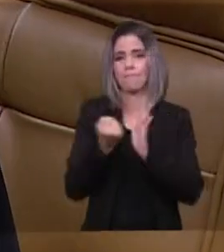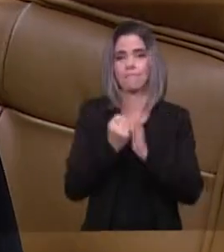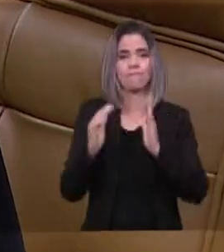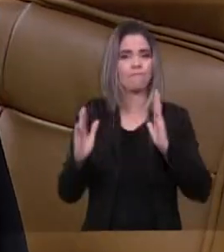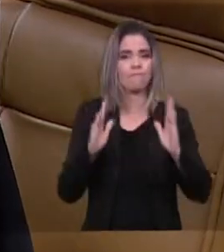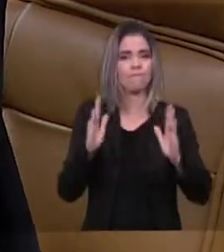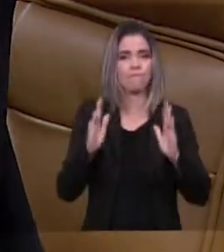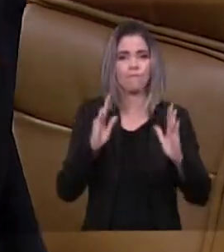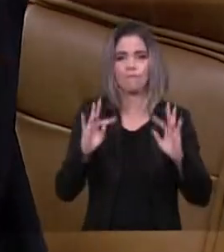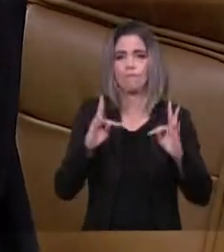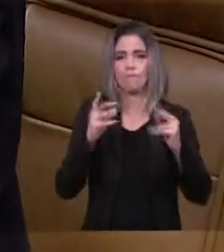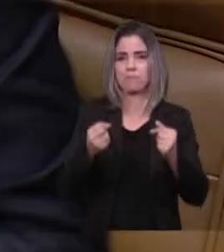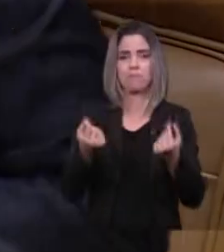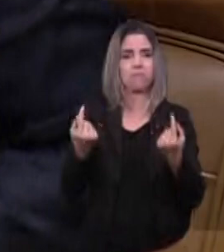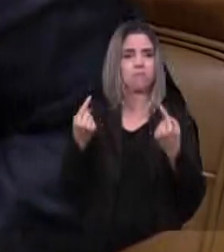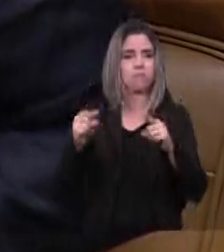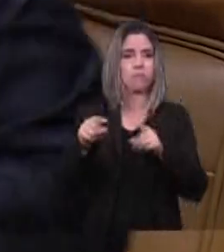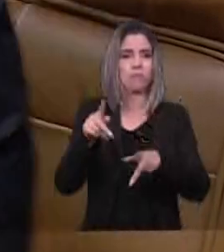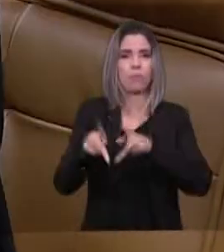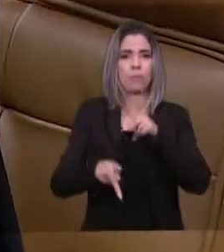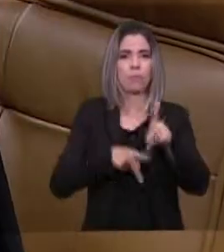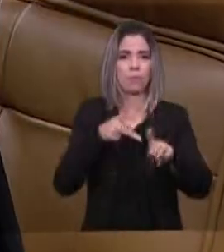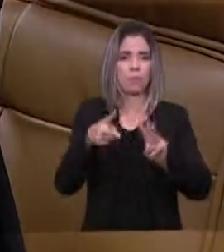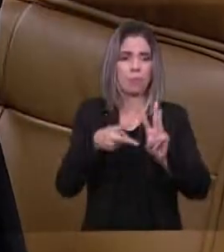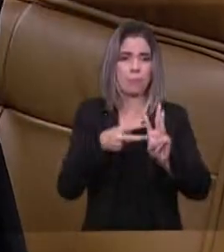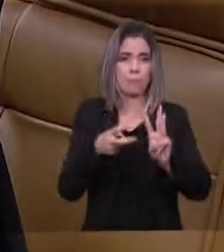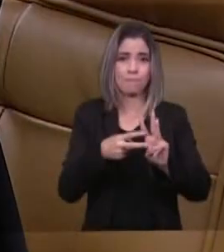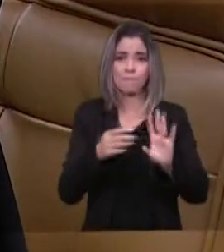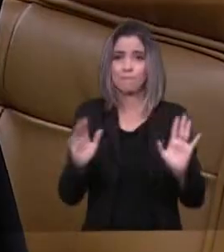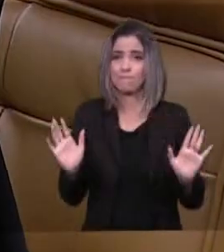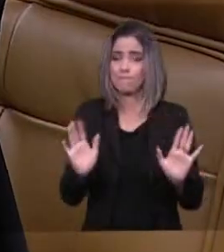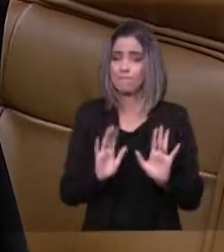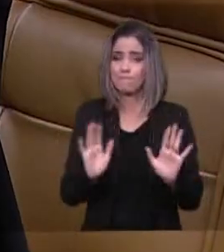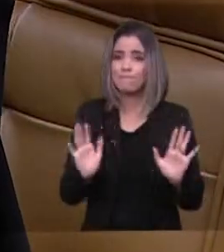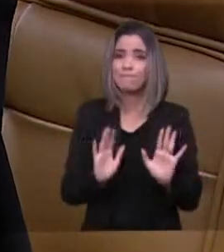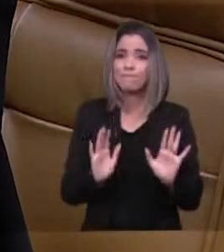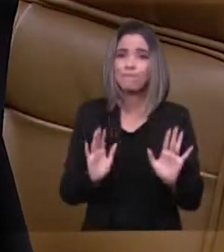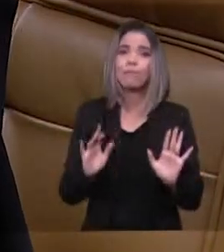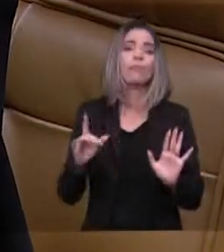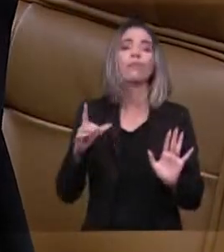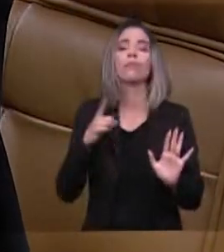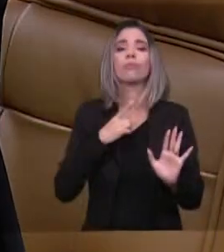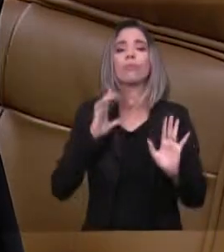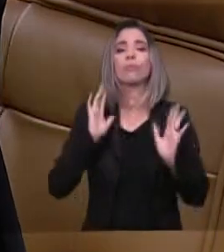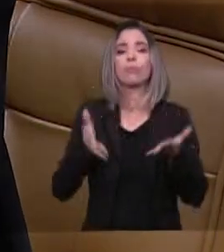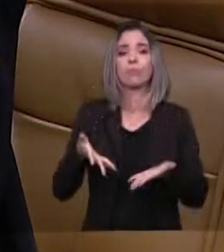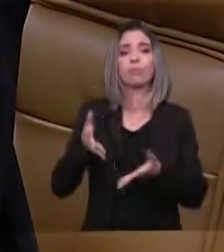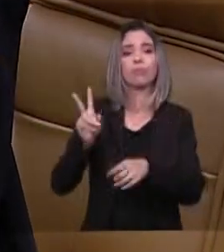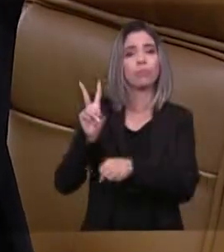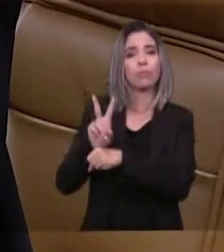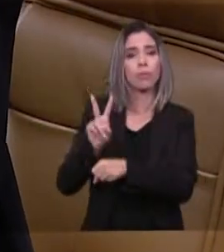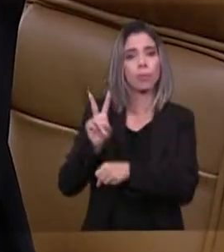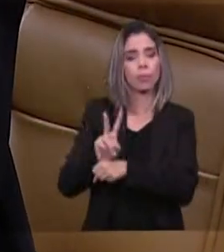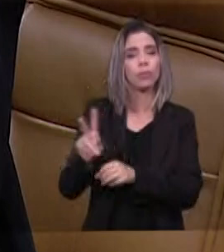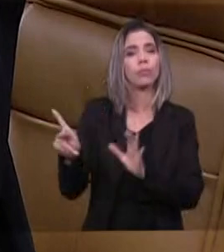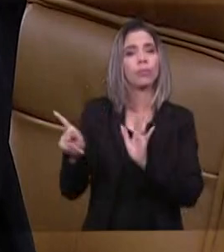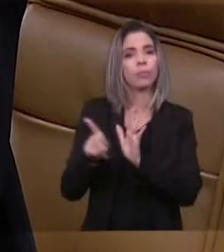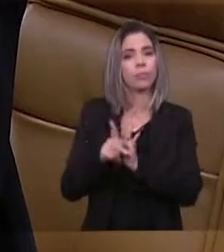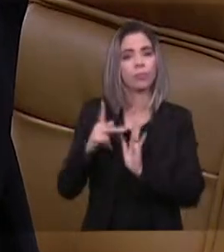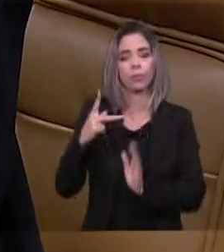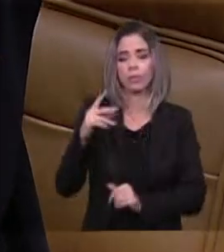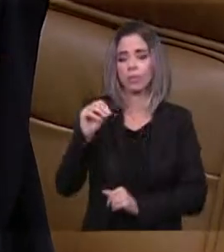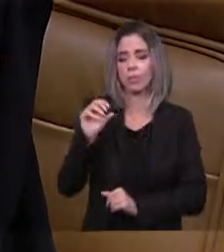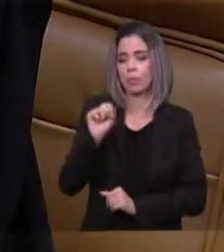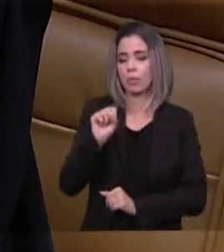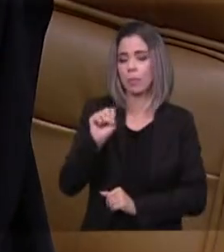em desfavor dos povos indígenas, que atuam, que possuem a proteção da posse exclusiva